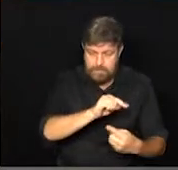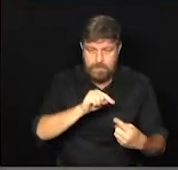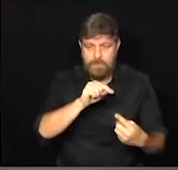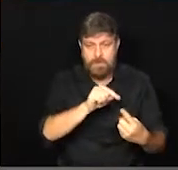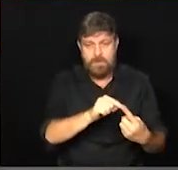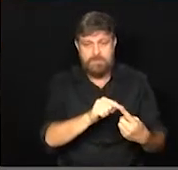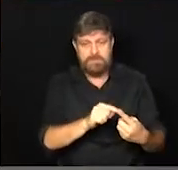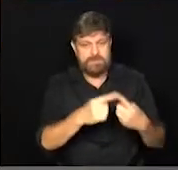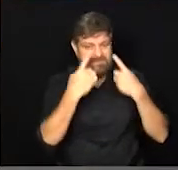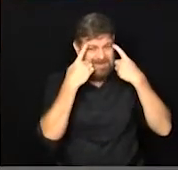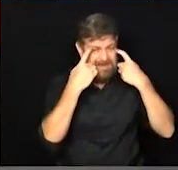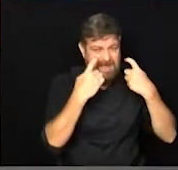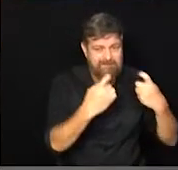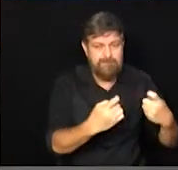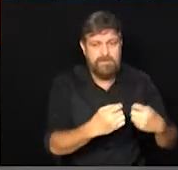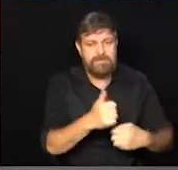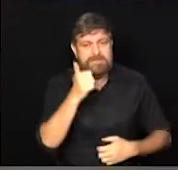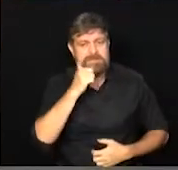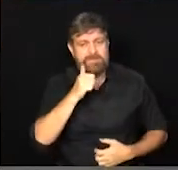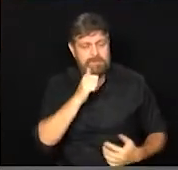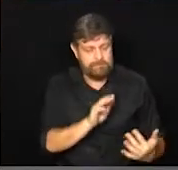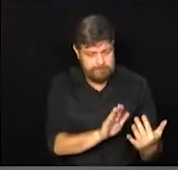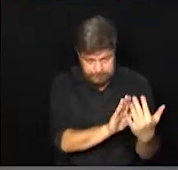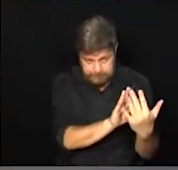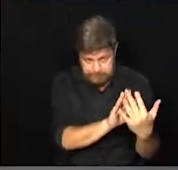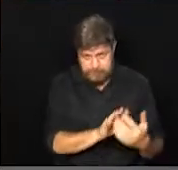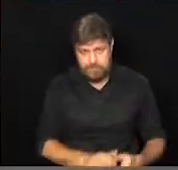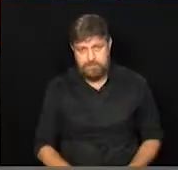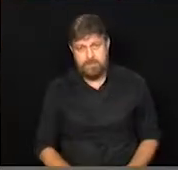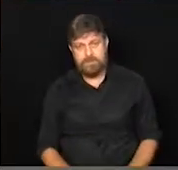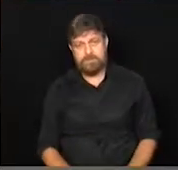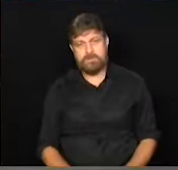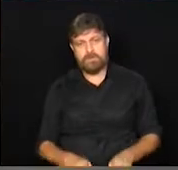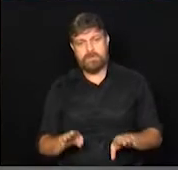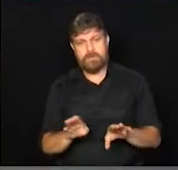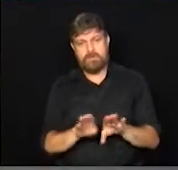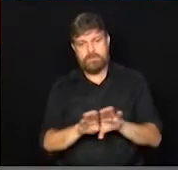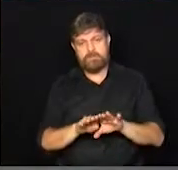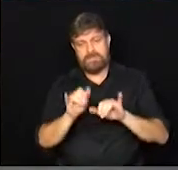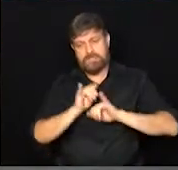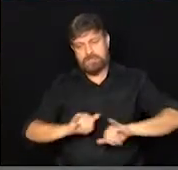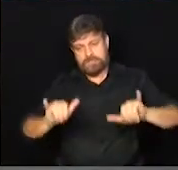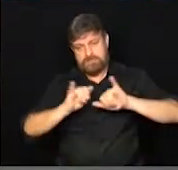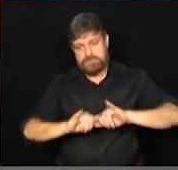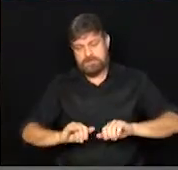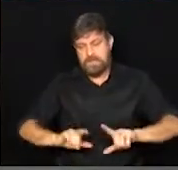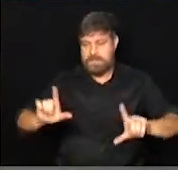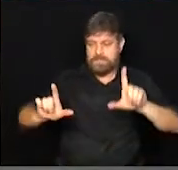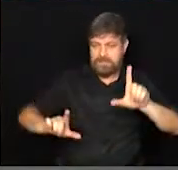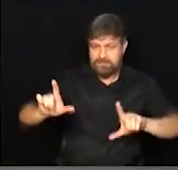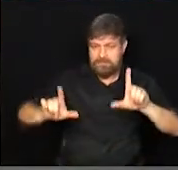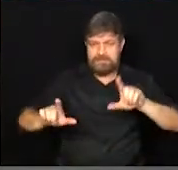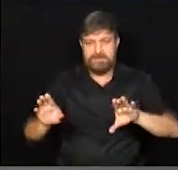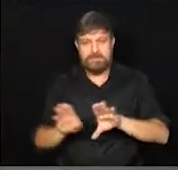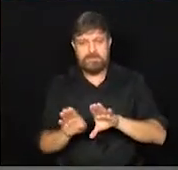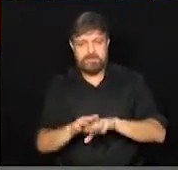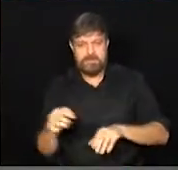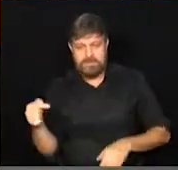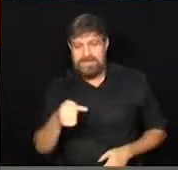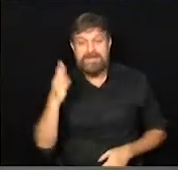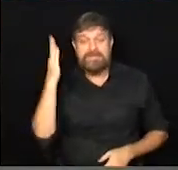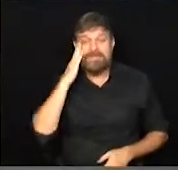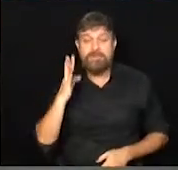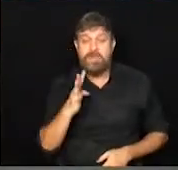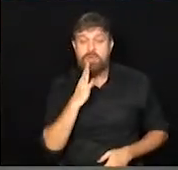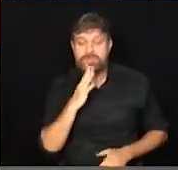à violência contra a mulher. Além da divulgação, né, dos meios de comunicação, né, do próprio SEAMO, do